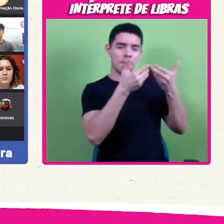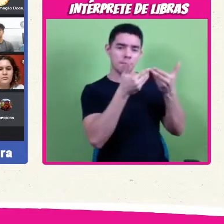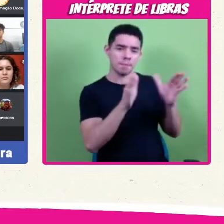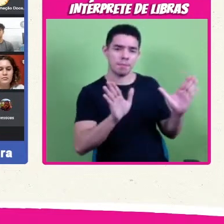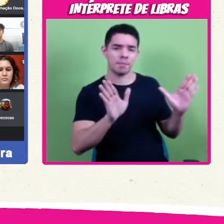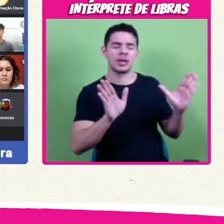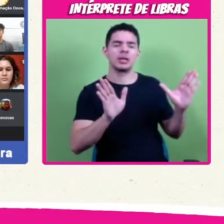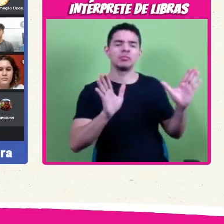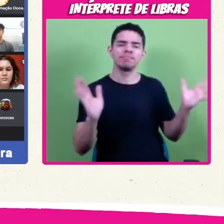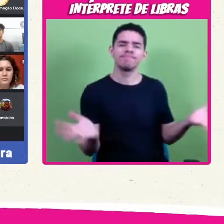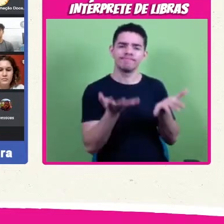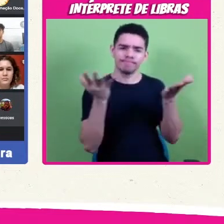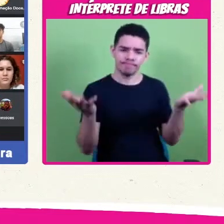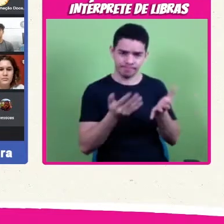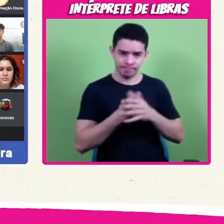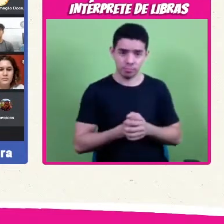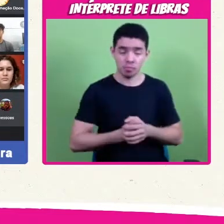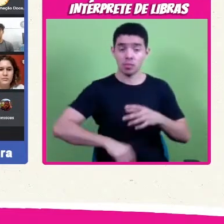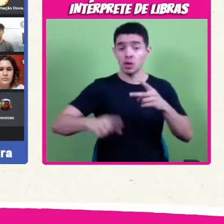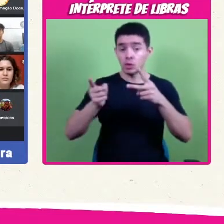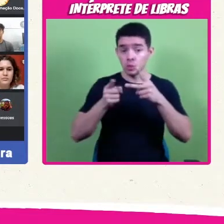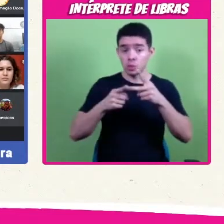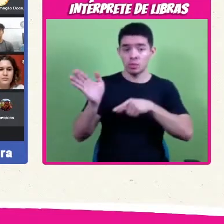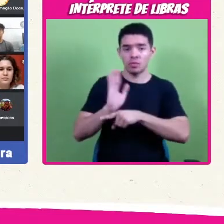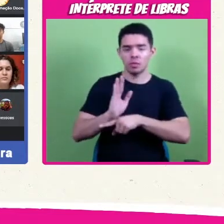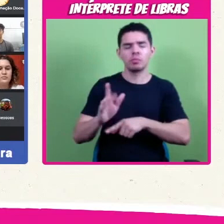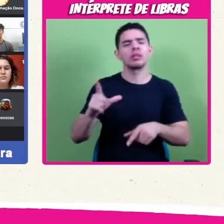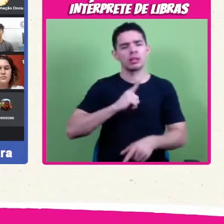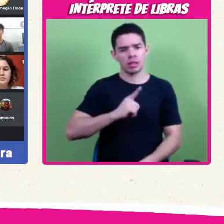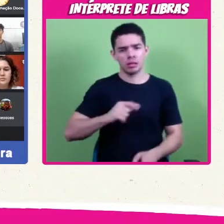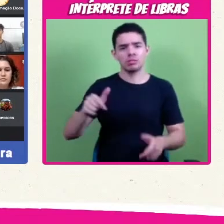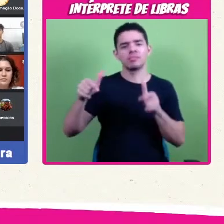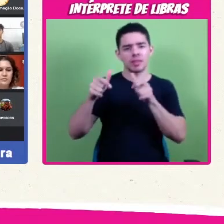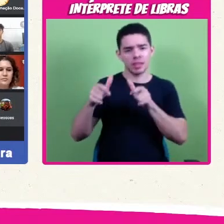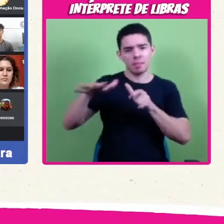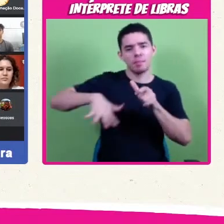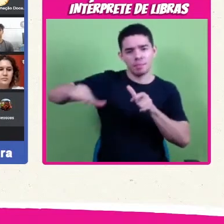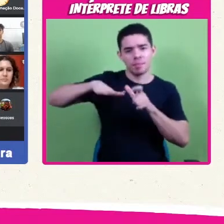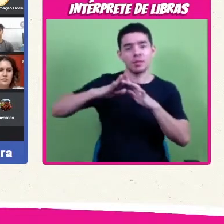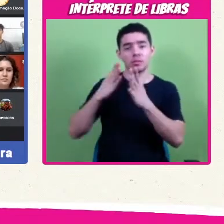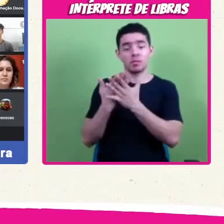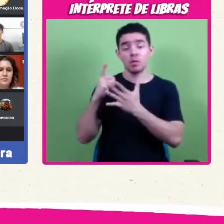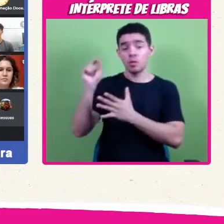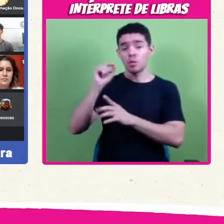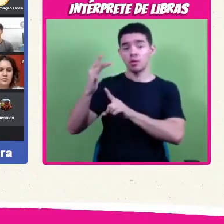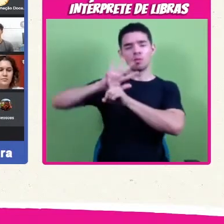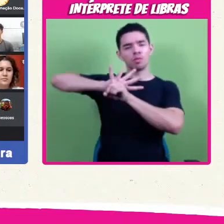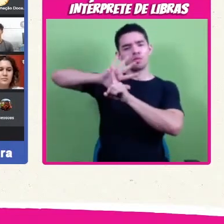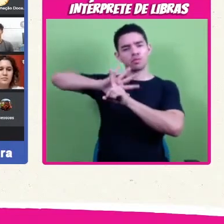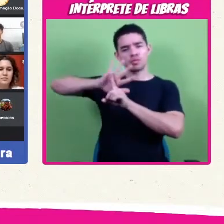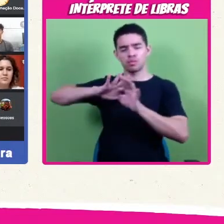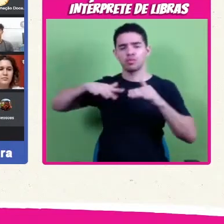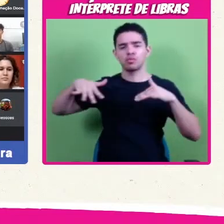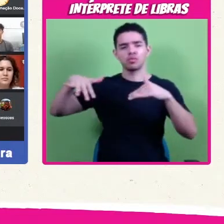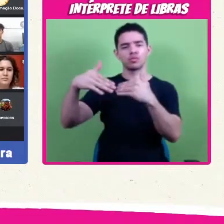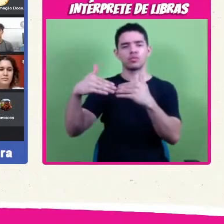nos incentiva. E o segundo filme traz um ambiente escolar. Traz o ambiente escolar como plano de fundo, né? Então, nós